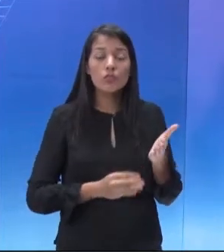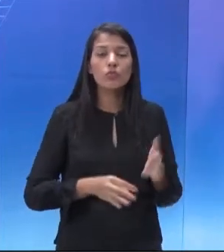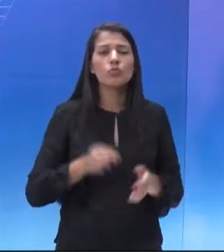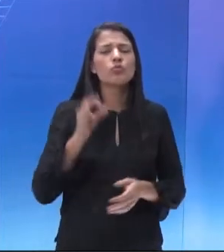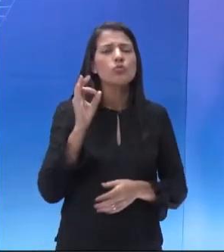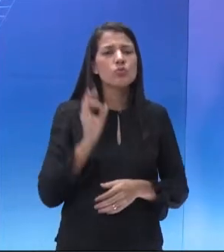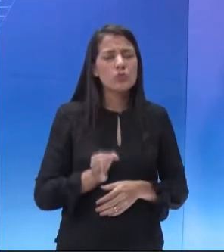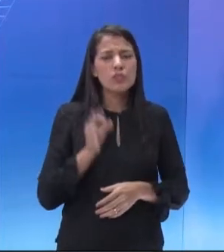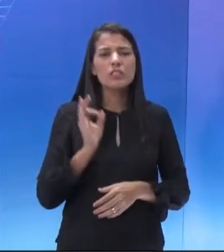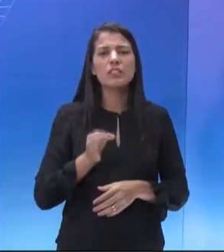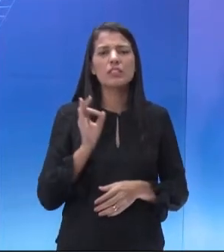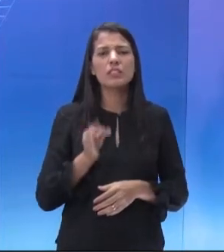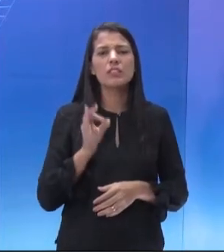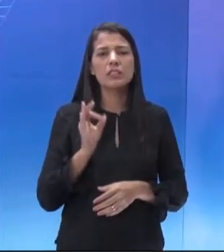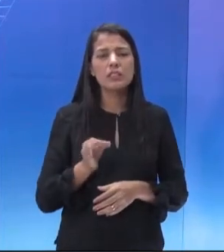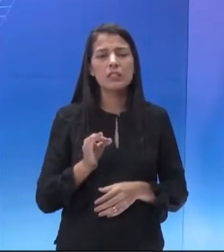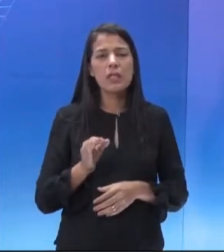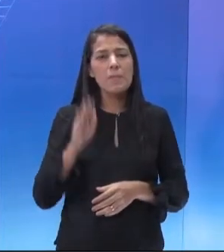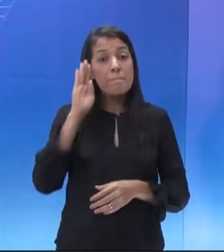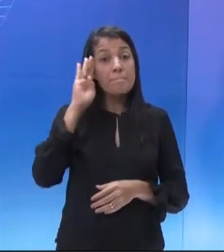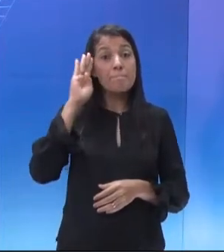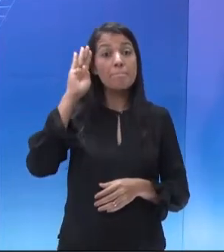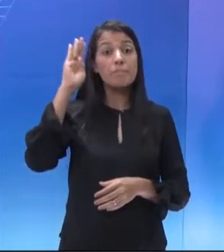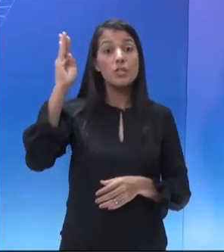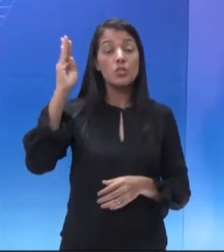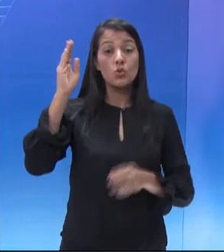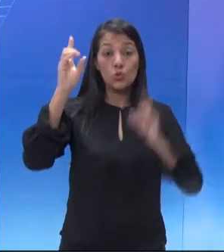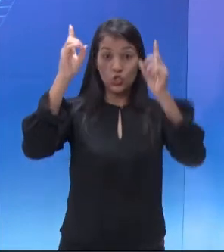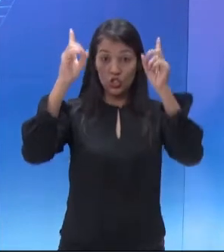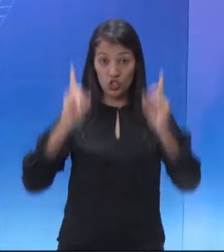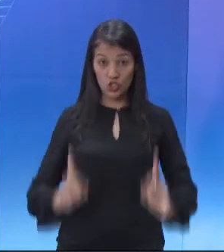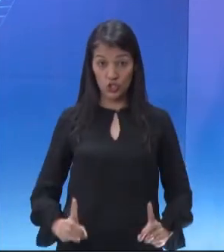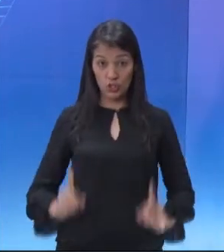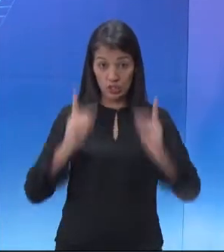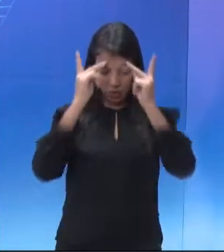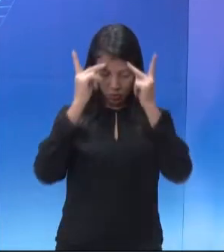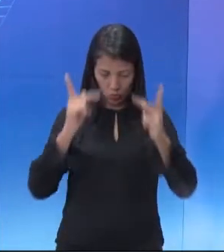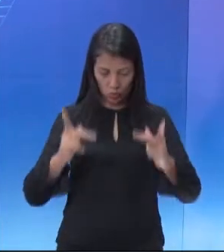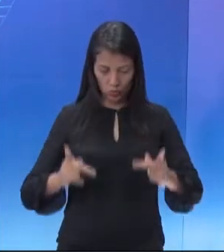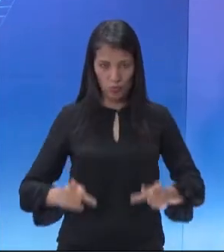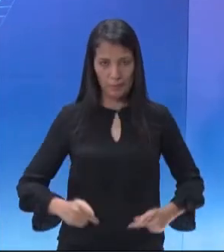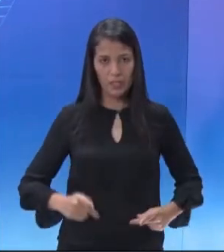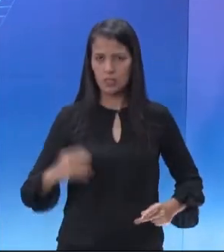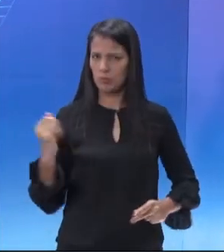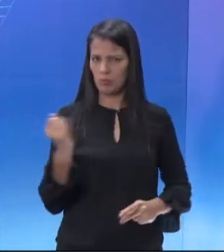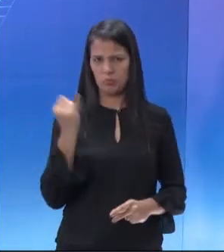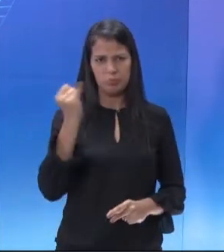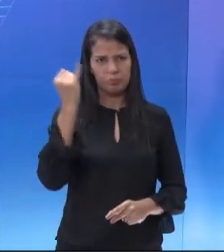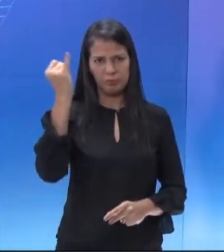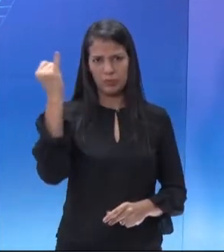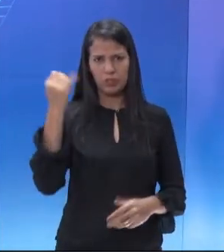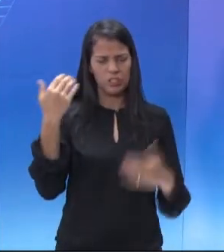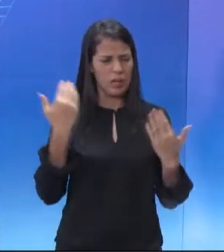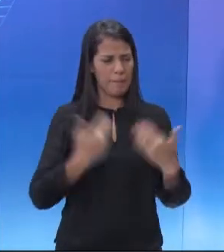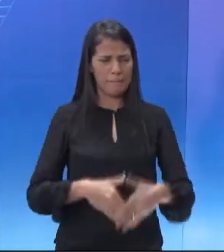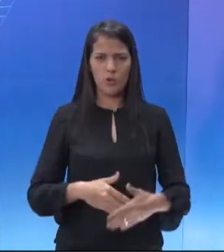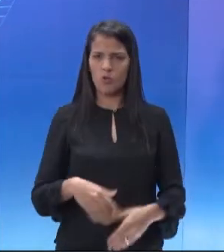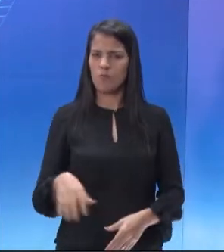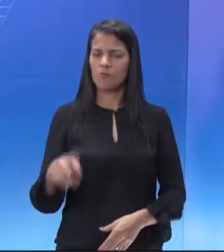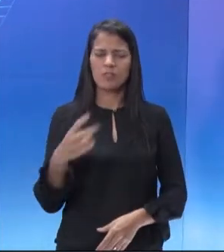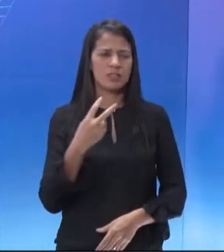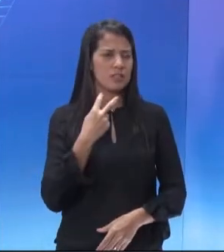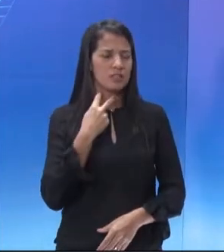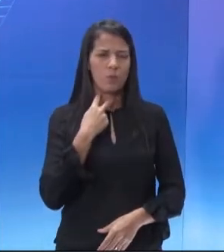que a prova diz que não devemos desrespeitar os direitos humanos, implicitamente a prova está dizendo que nós